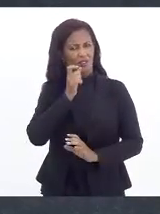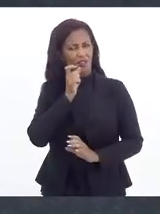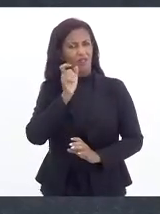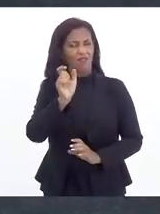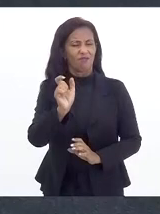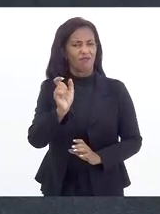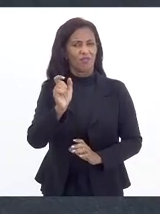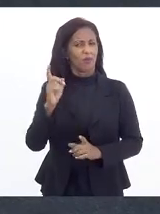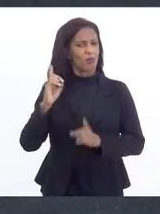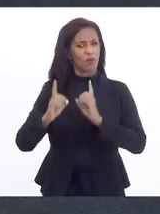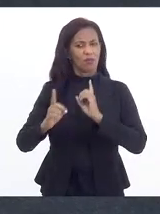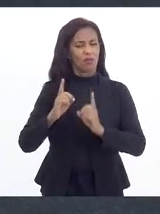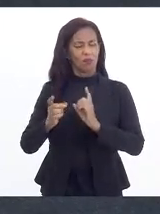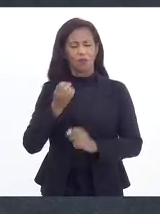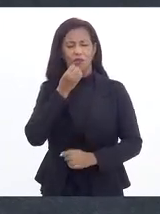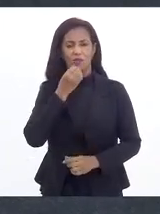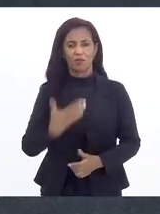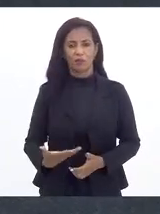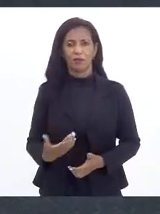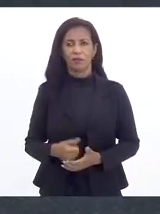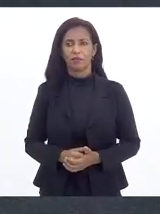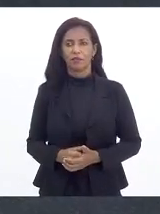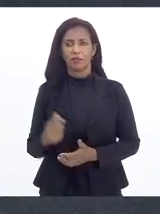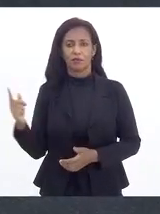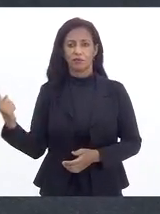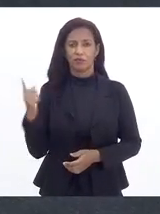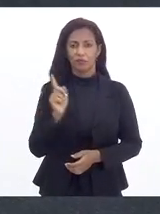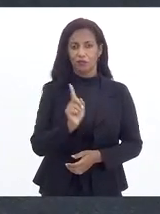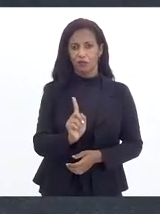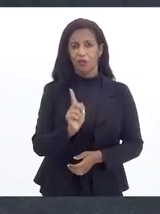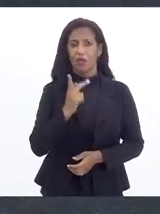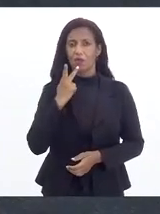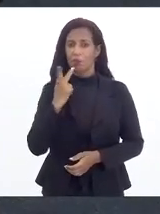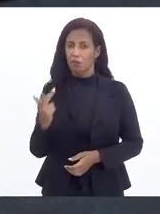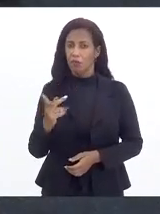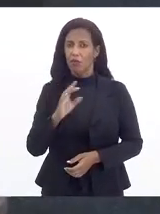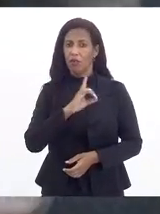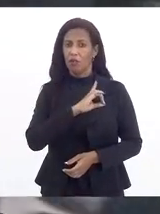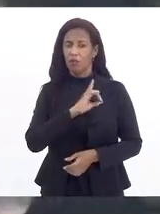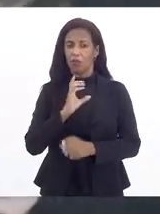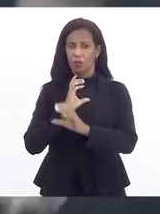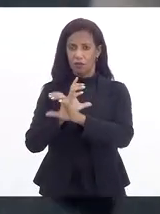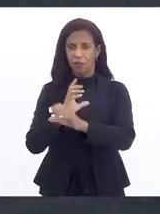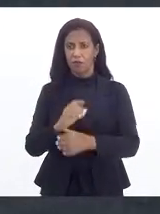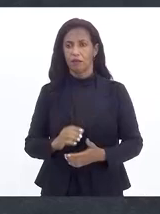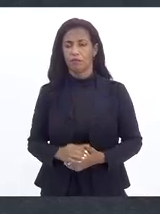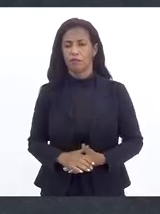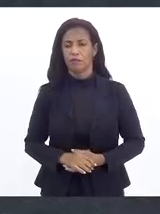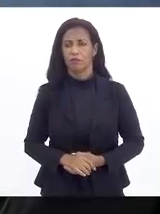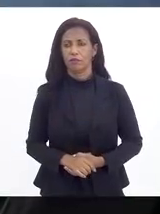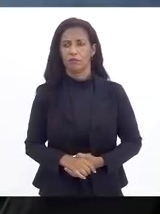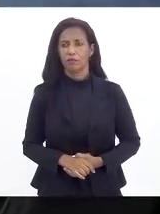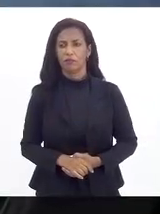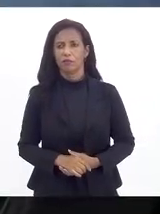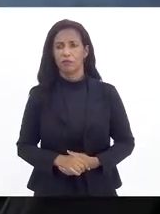que não gera um debate saudável. E eu tive que vir aqui para defender a Polícia Civil. Tá bom, senhor presidente? Obrigado, tá?